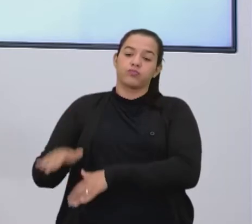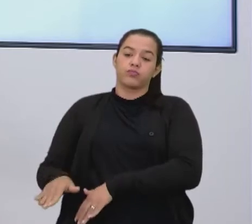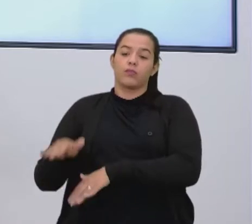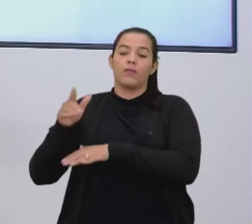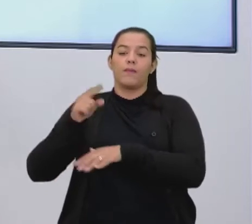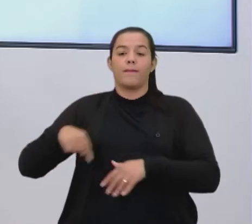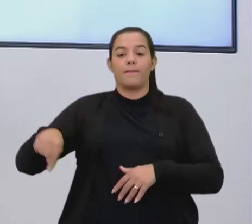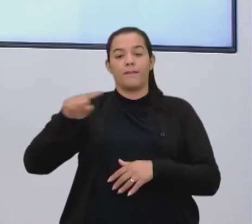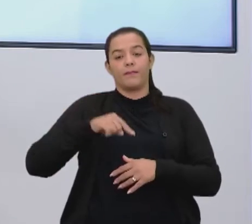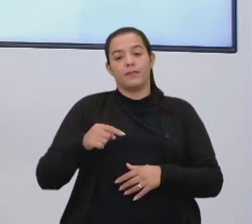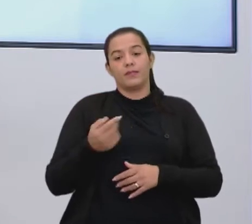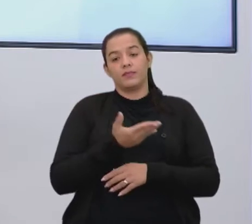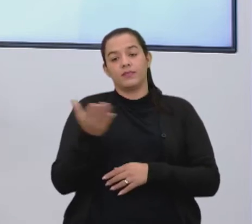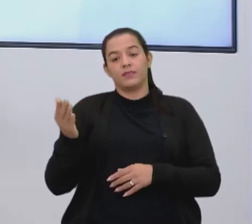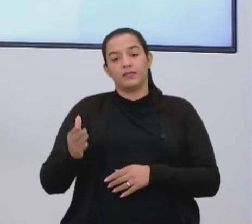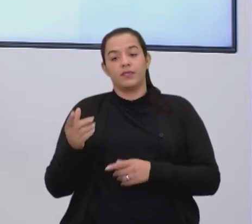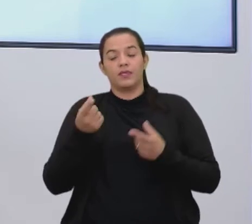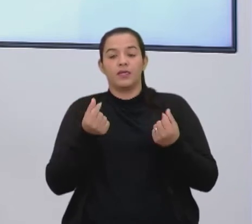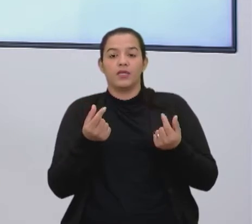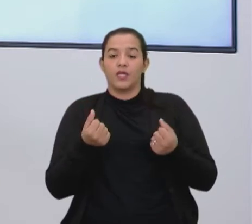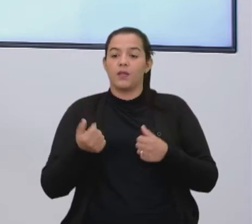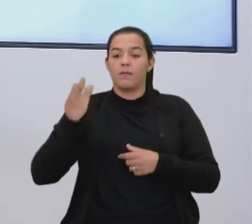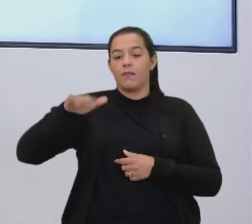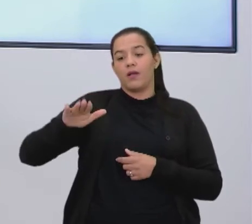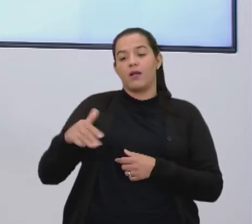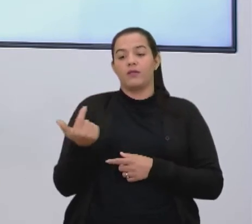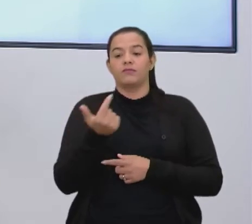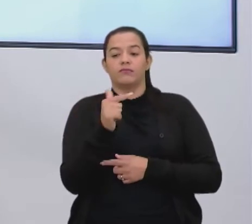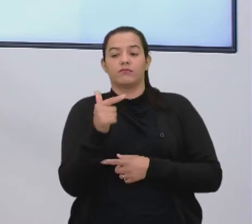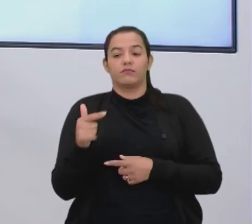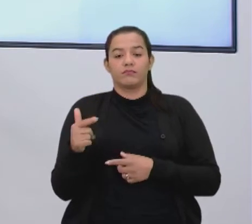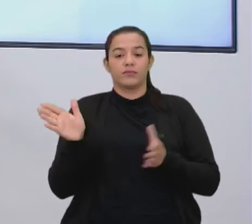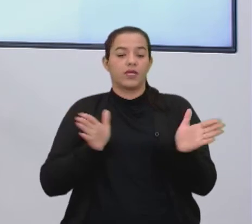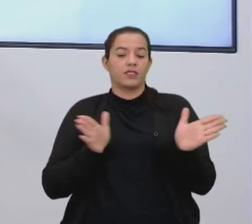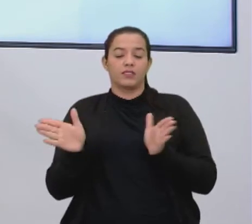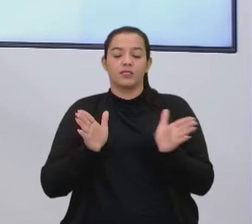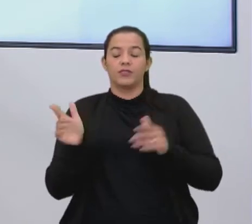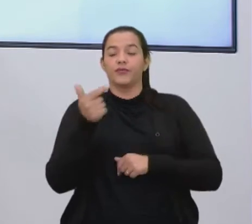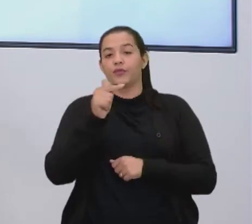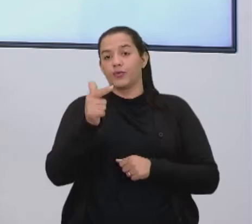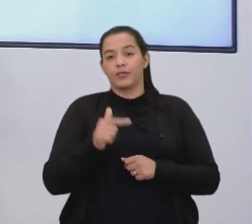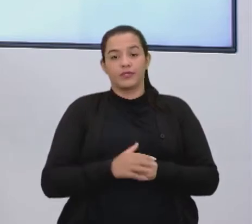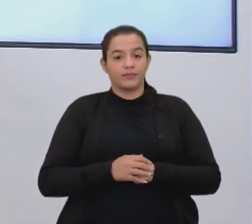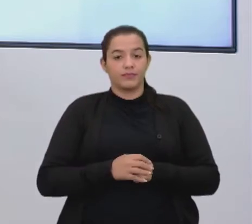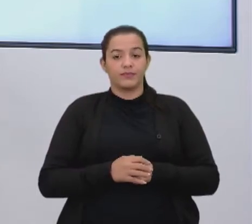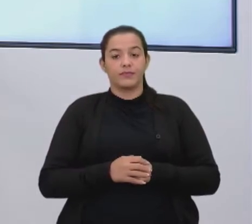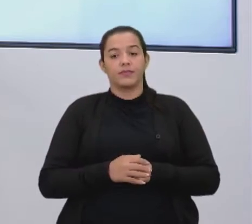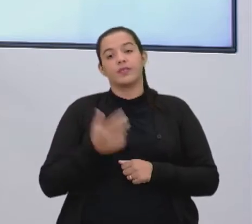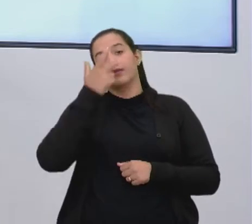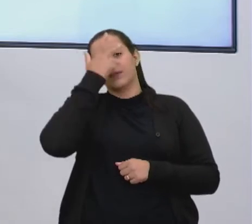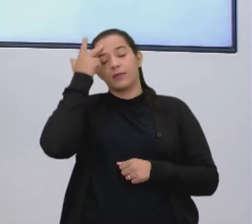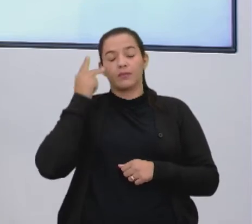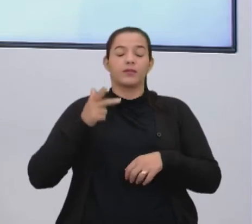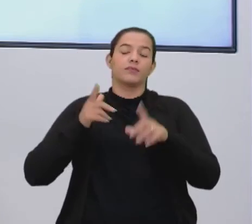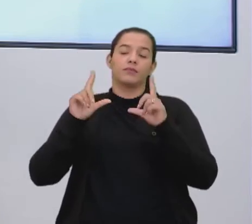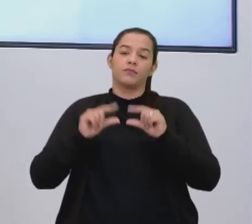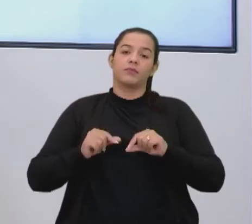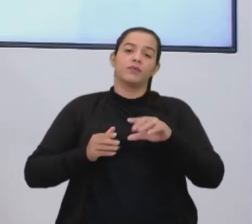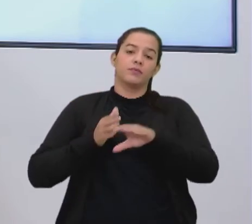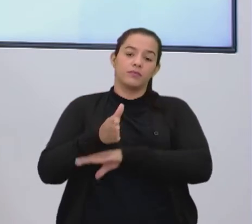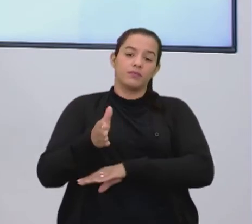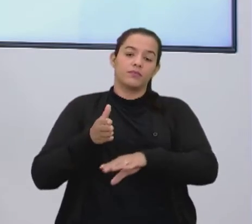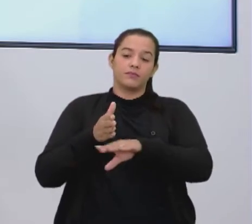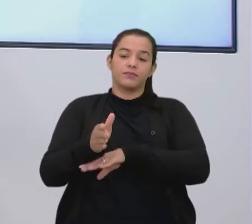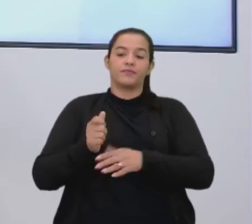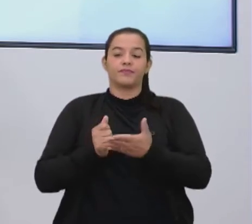é um mercado que não é economicamente acessível. Então você tem menos pessoas consumindo produtos e